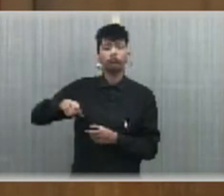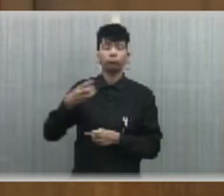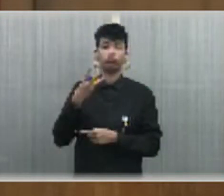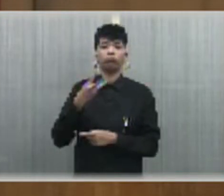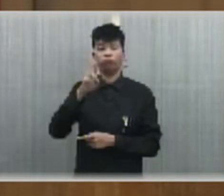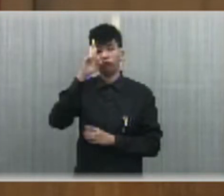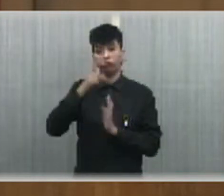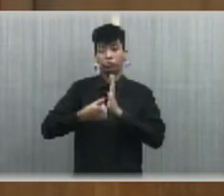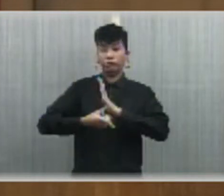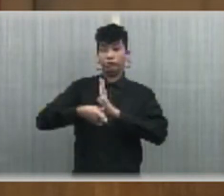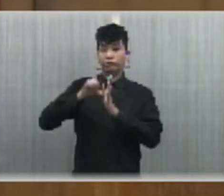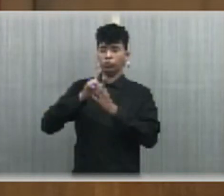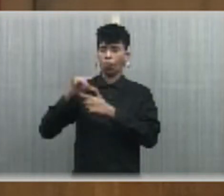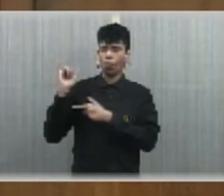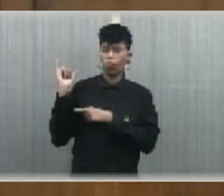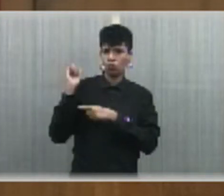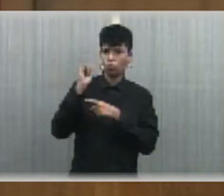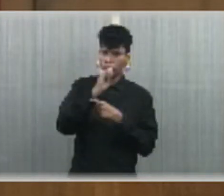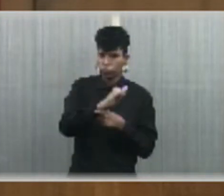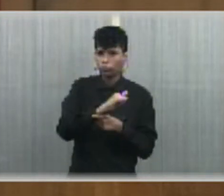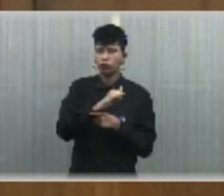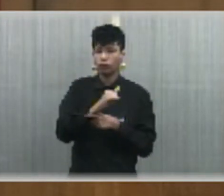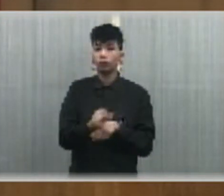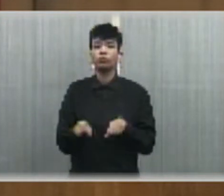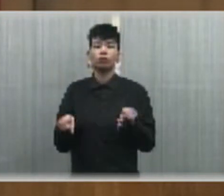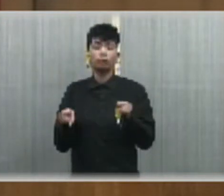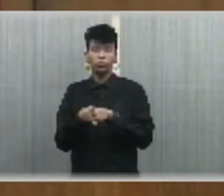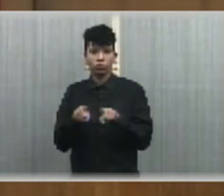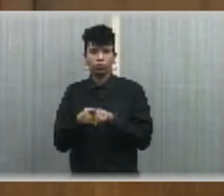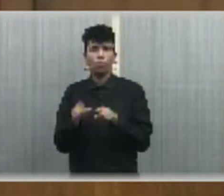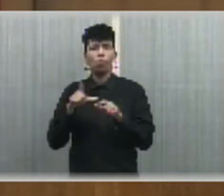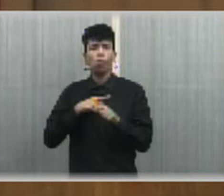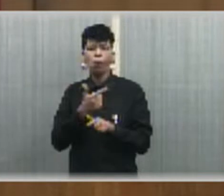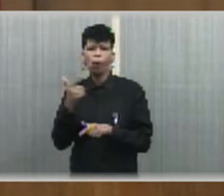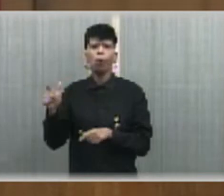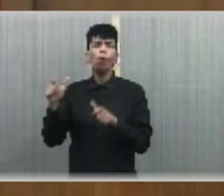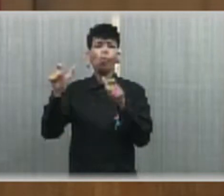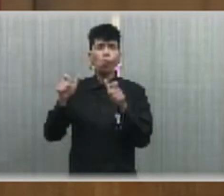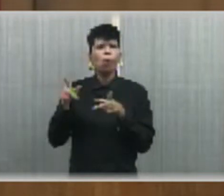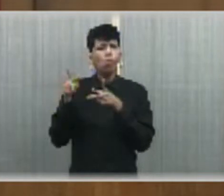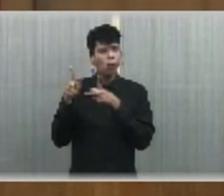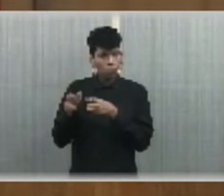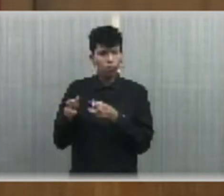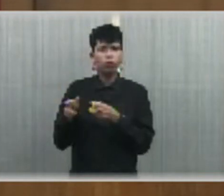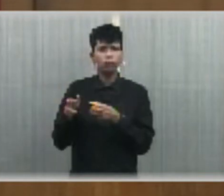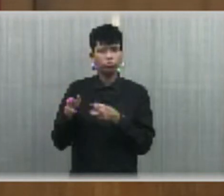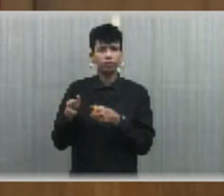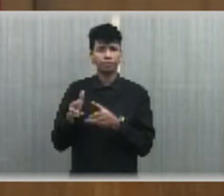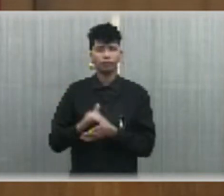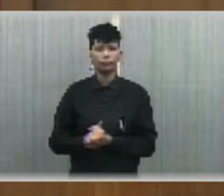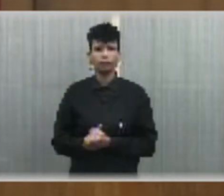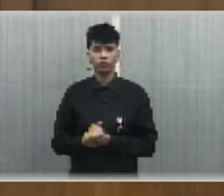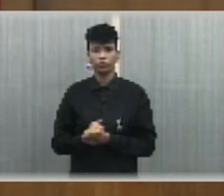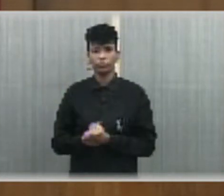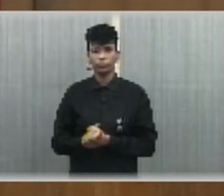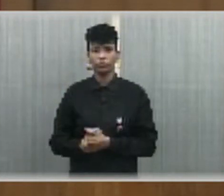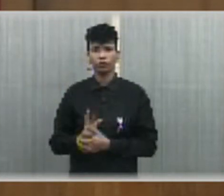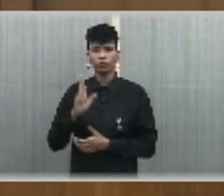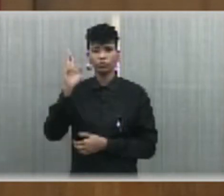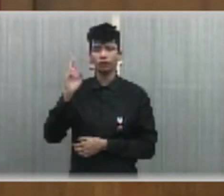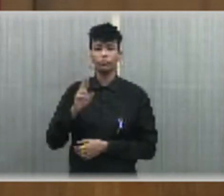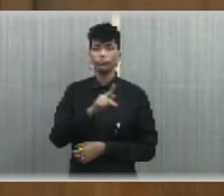aos horários do voo, assim como em estabelecimentos congêneres. E nada mais havendo a tratar, o